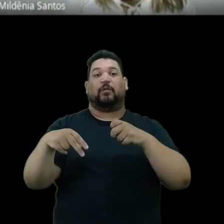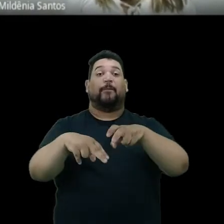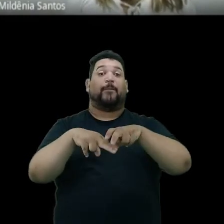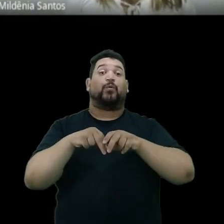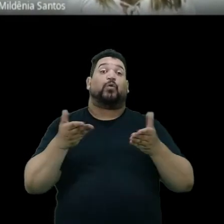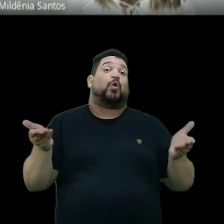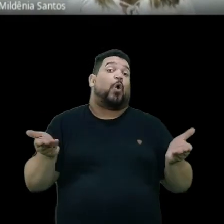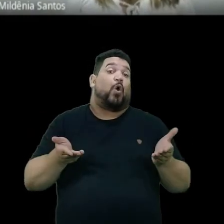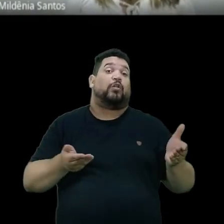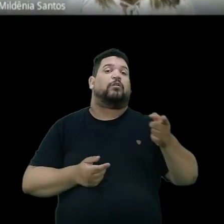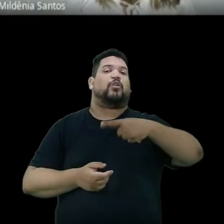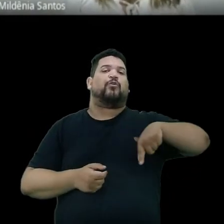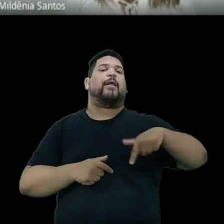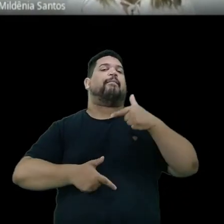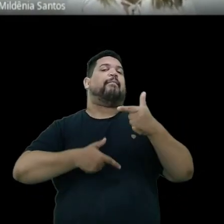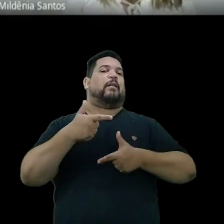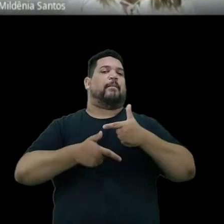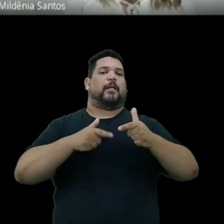com o